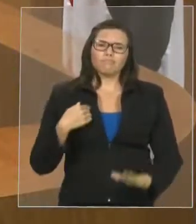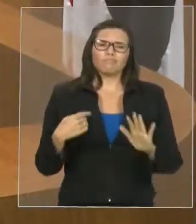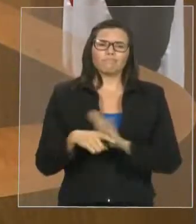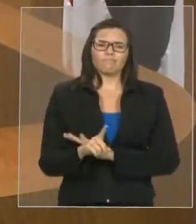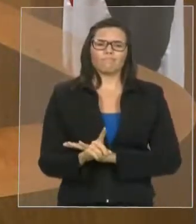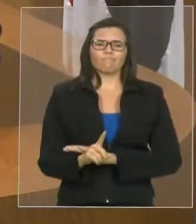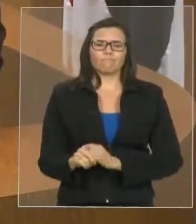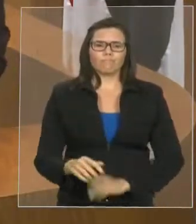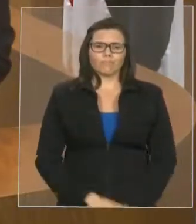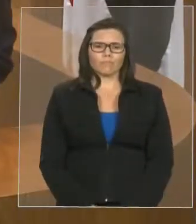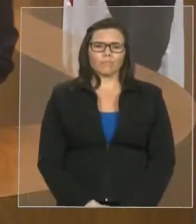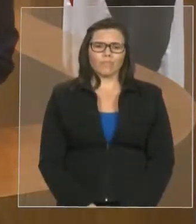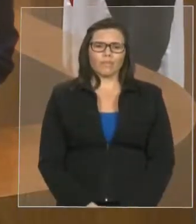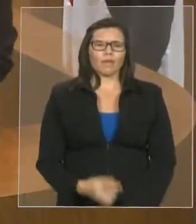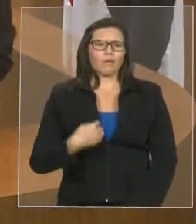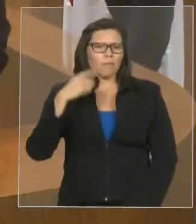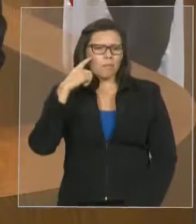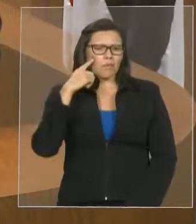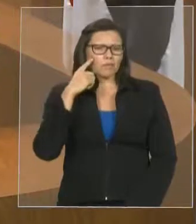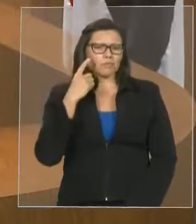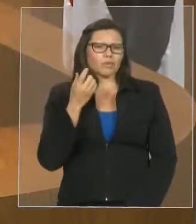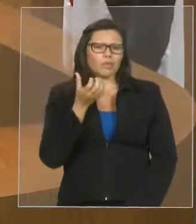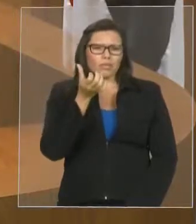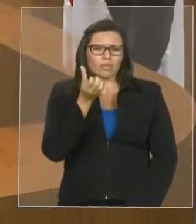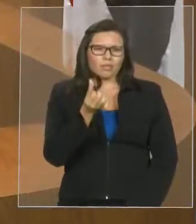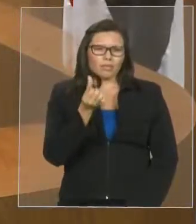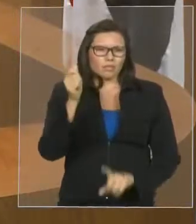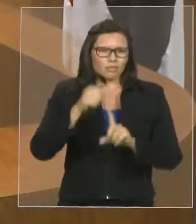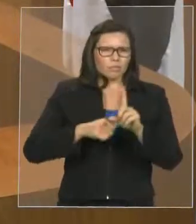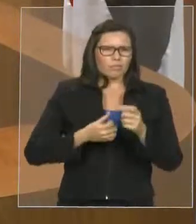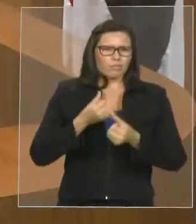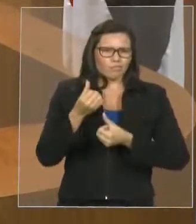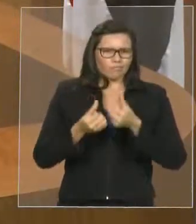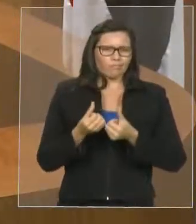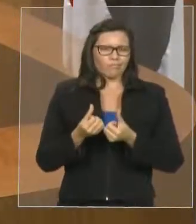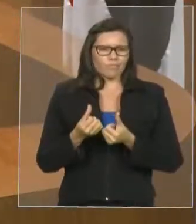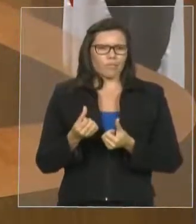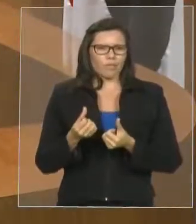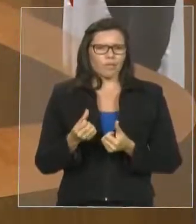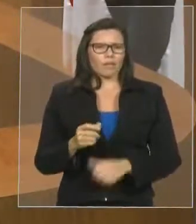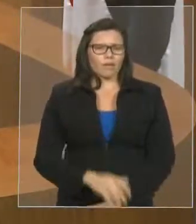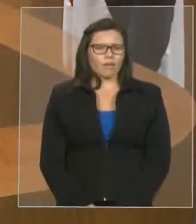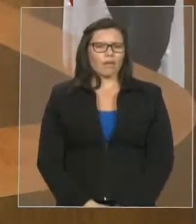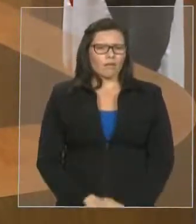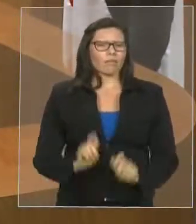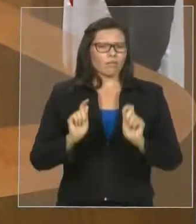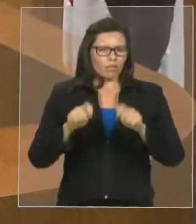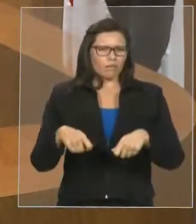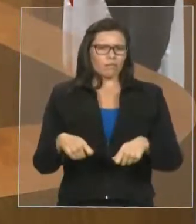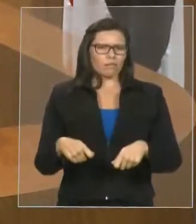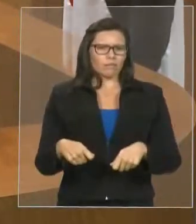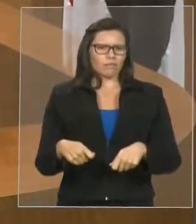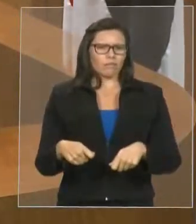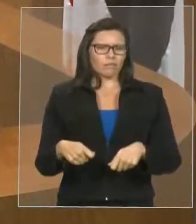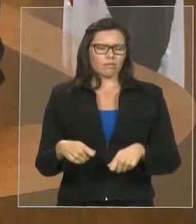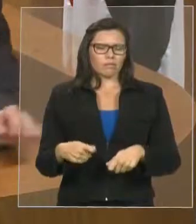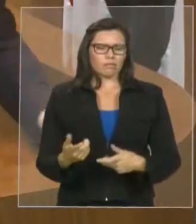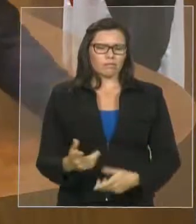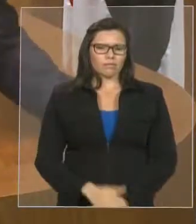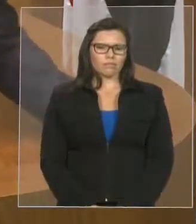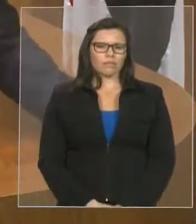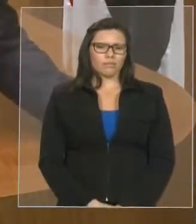que o prazo de 6 meses é suficiente? E a outra pergunta que fica: essa casa, deputado Adriano,